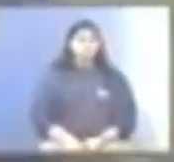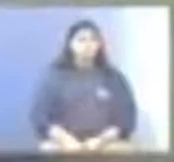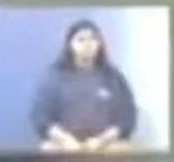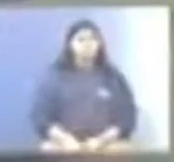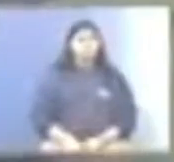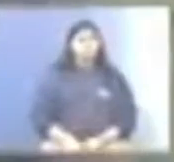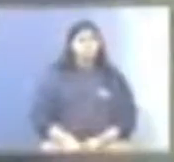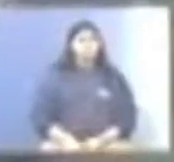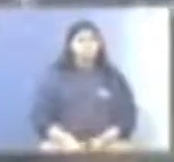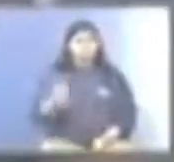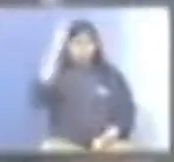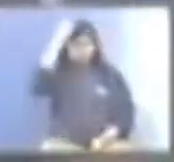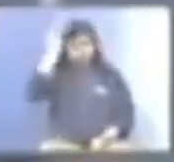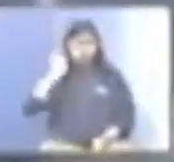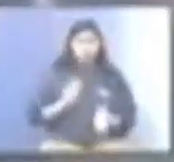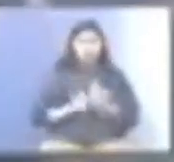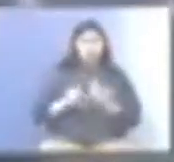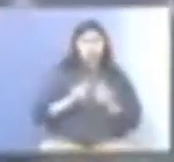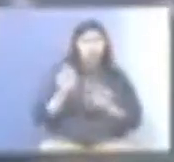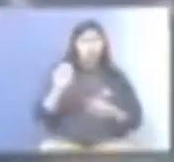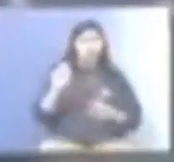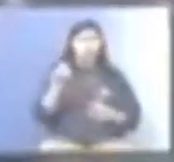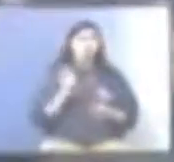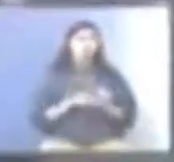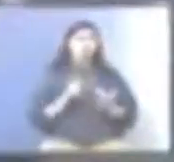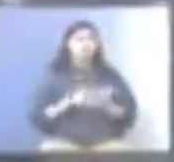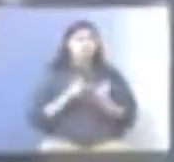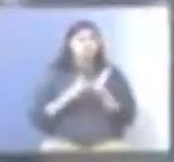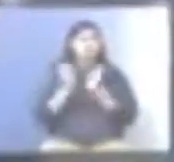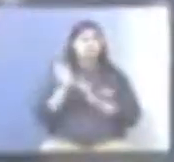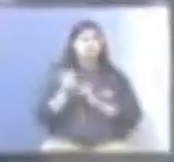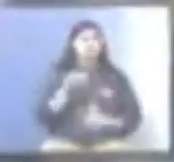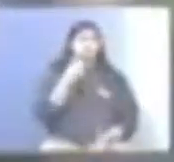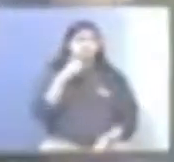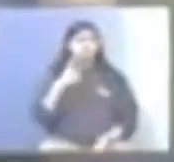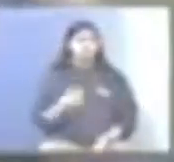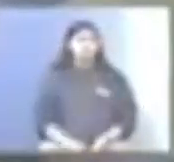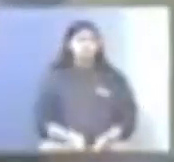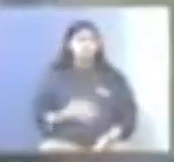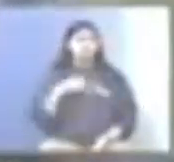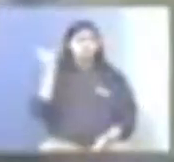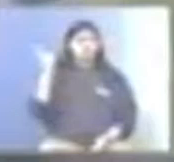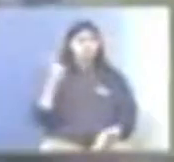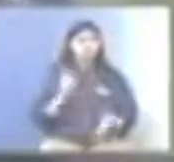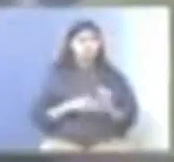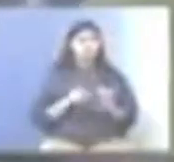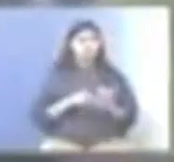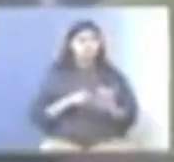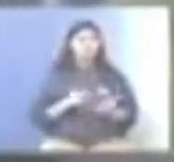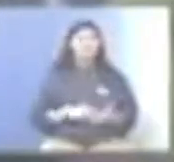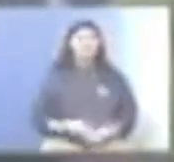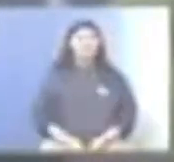Diante do imperador que pergunta o que é a verdade, Jesus se apresenta: eu sou a verdade.